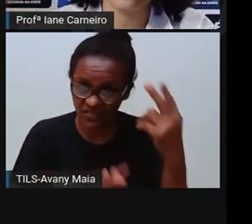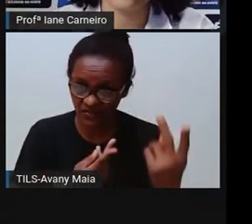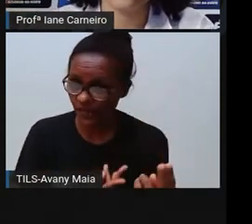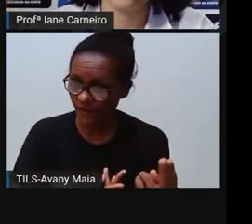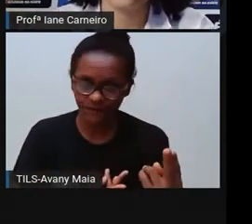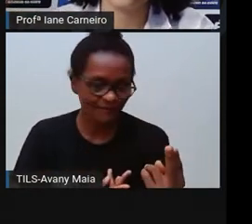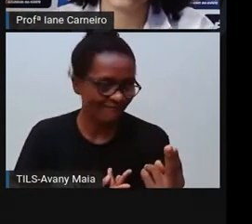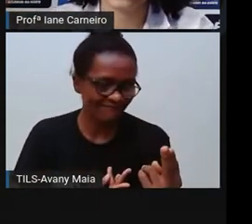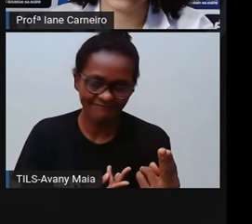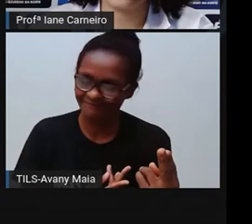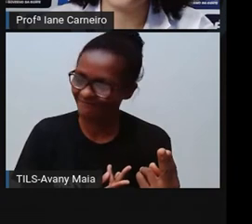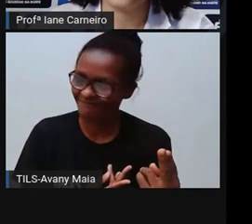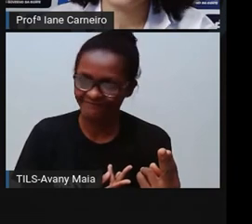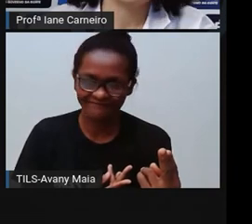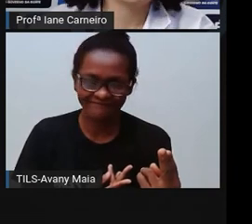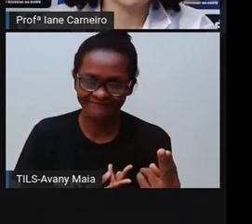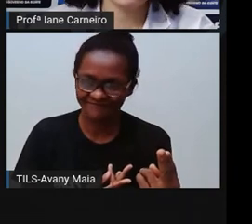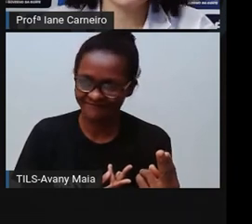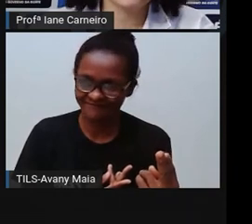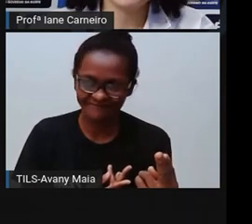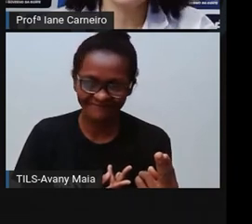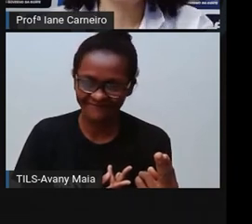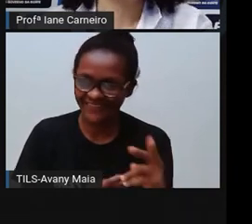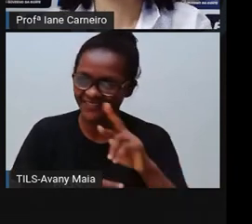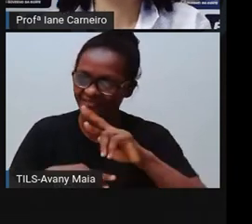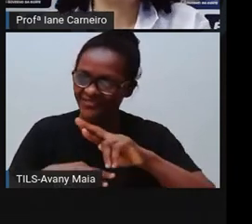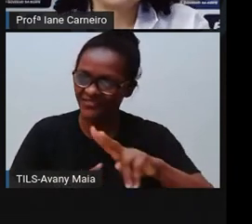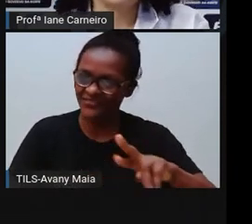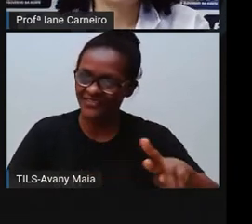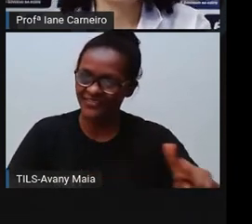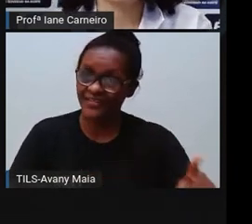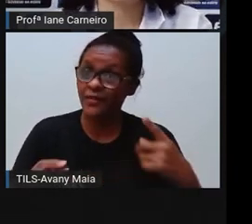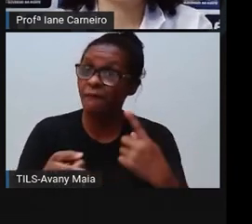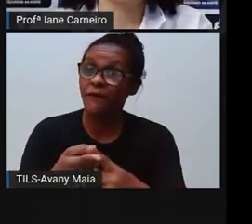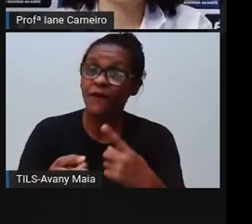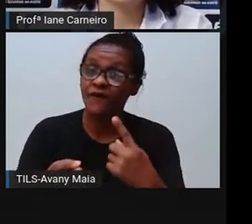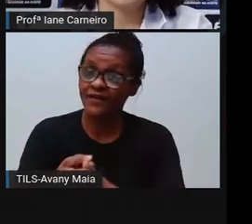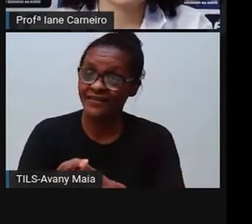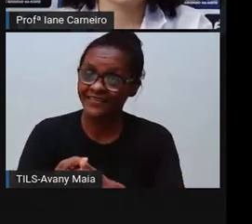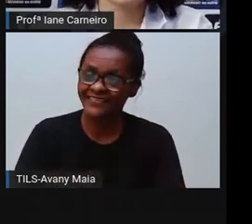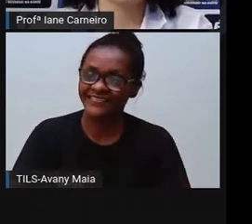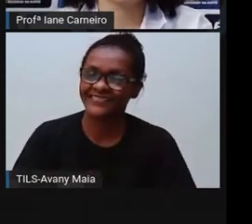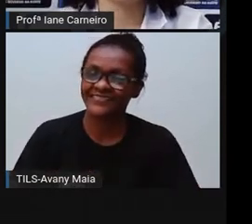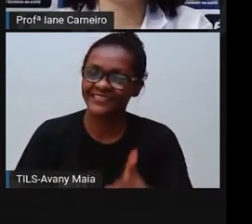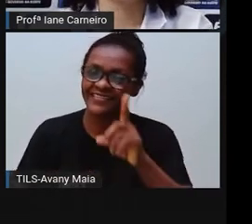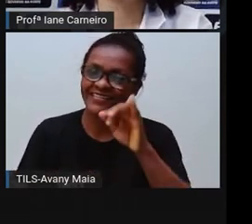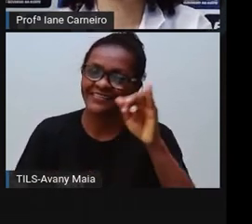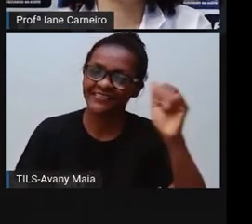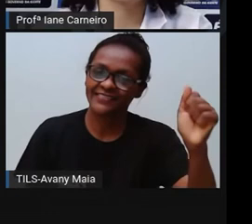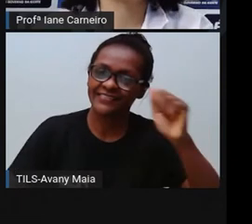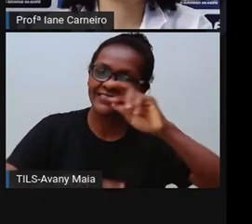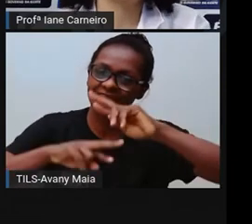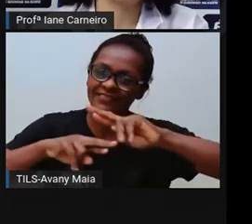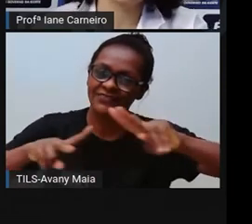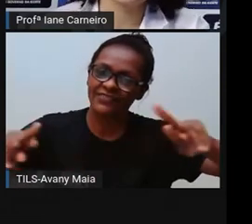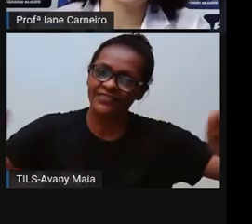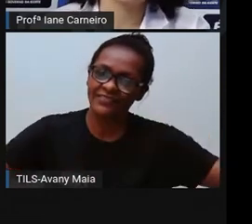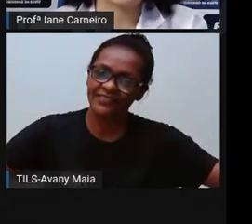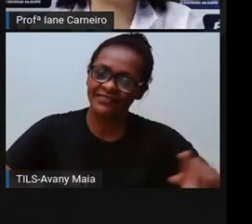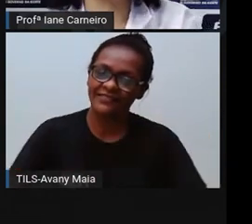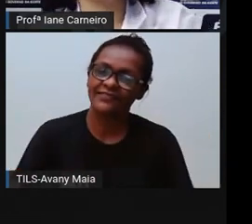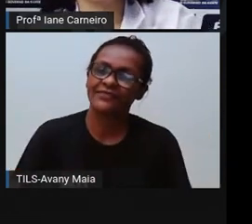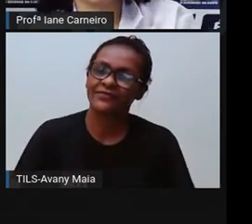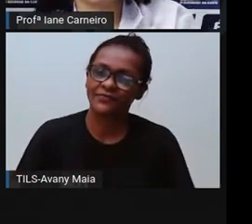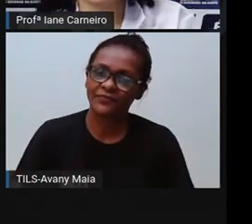segunda-feira? Será? Acho que não, né? E da mesma forma que a gente não faz, por exemplo, tomar o café da